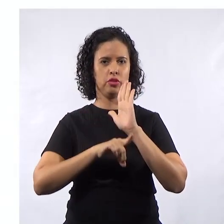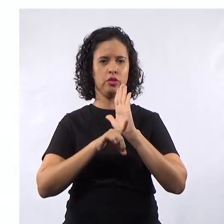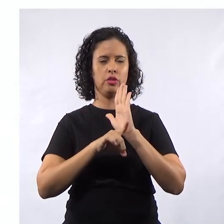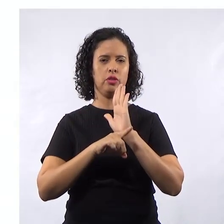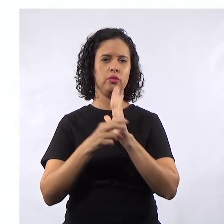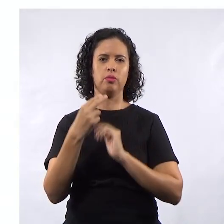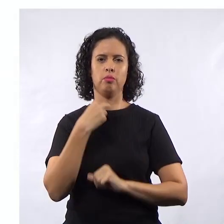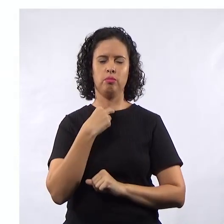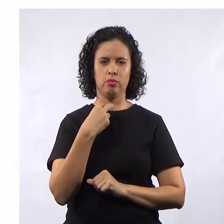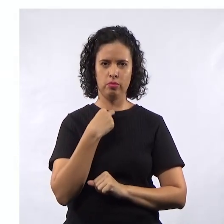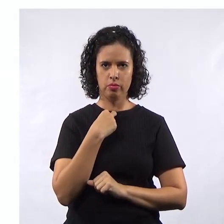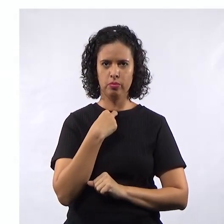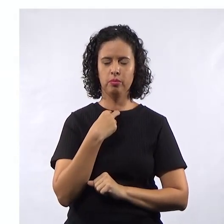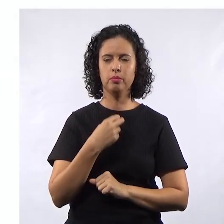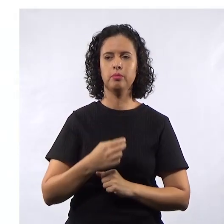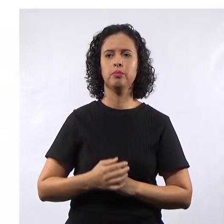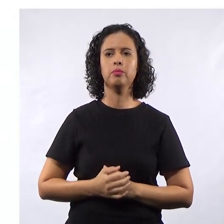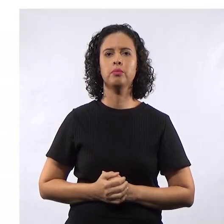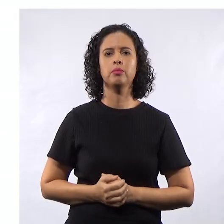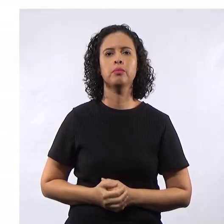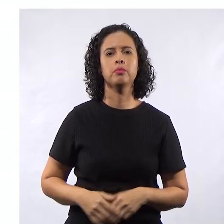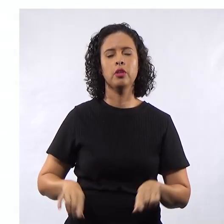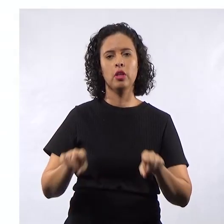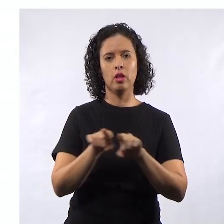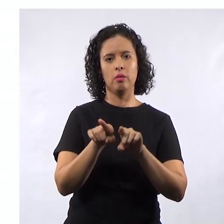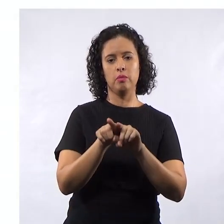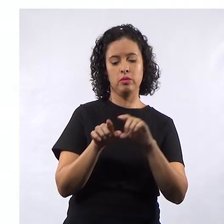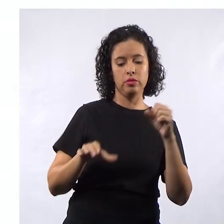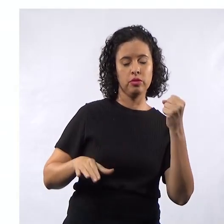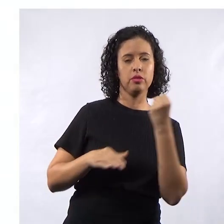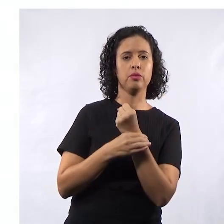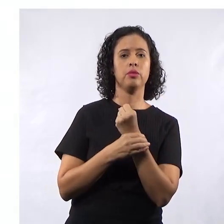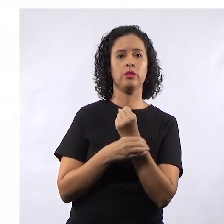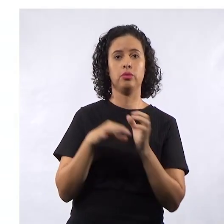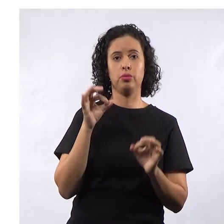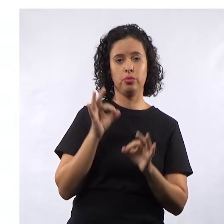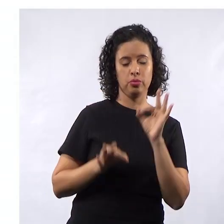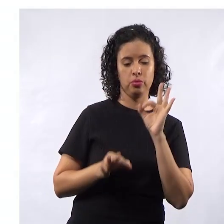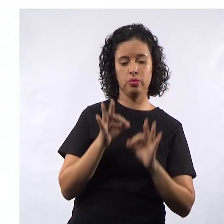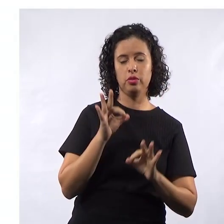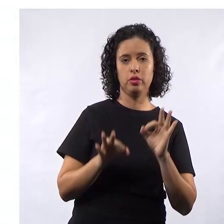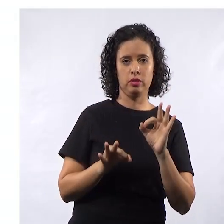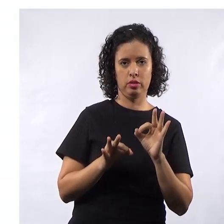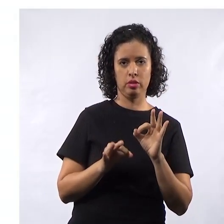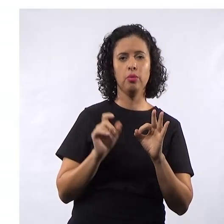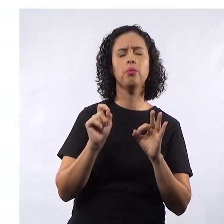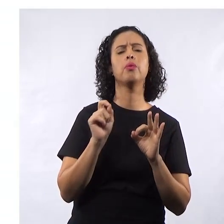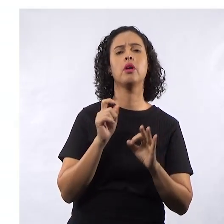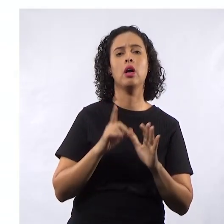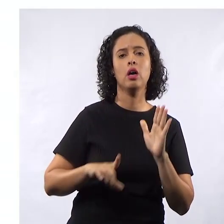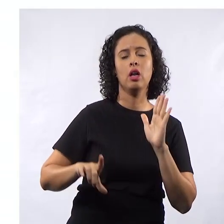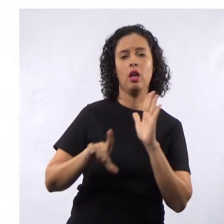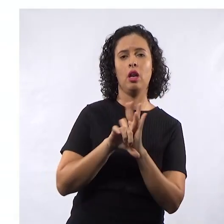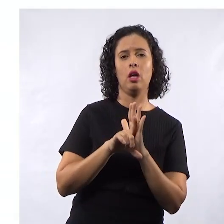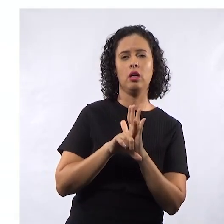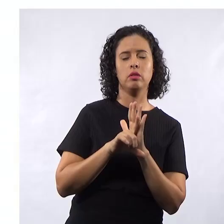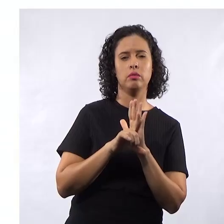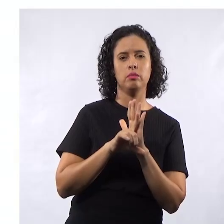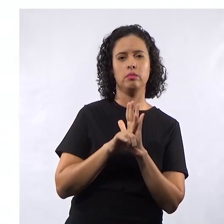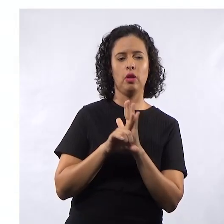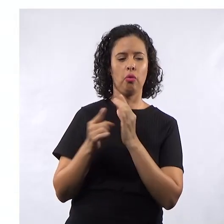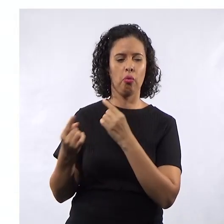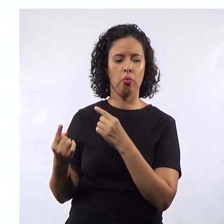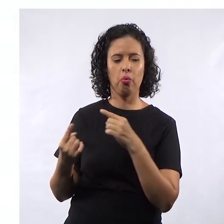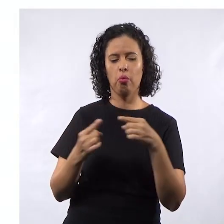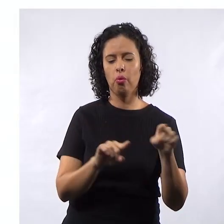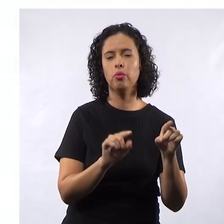foi adquirido pelas pessoas, tá certo? E aqui a segurança jurídica, aqui ó, a lei não prejudicará o direito